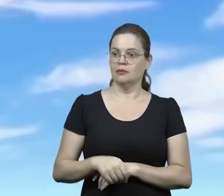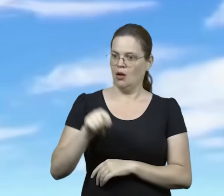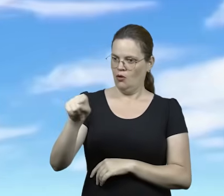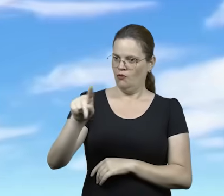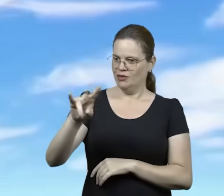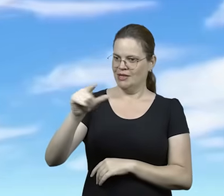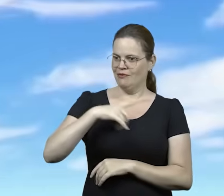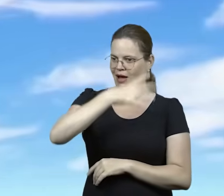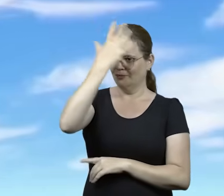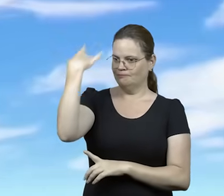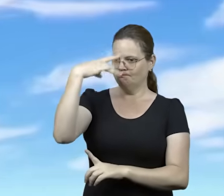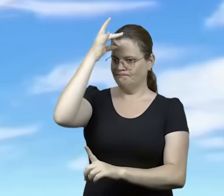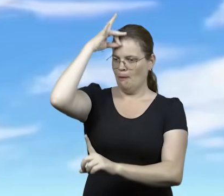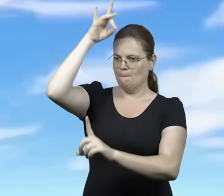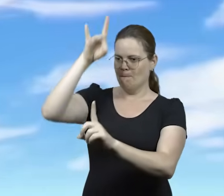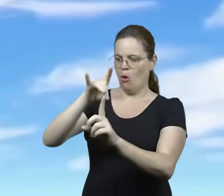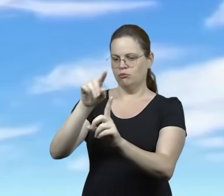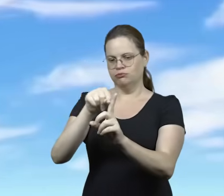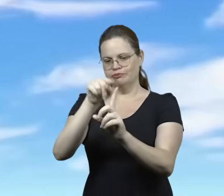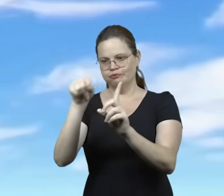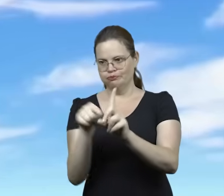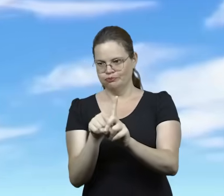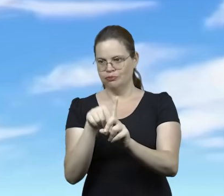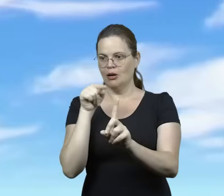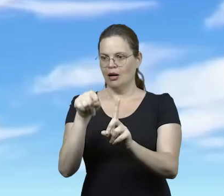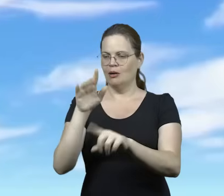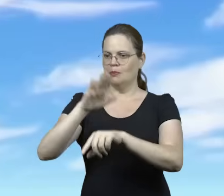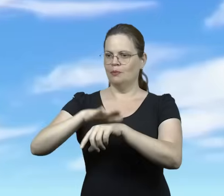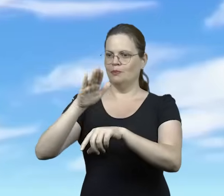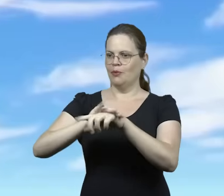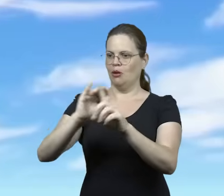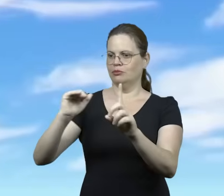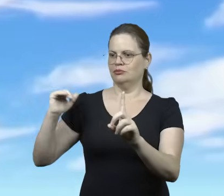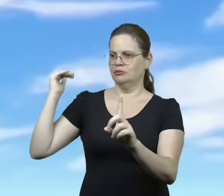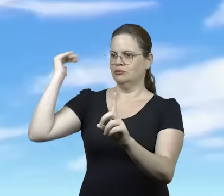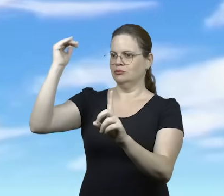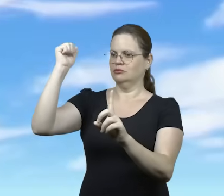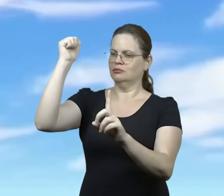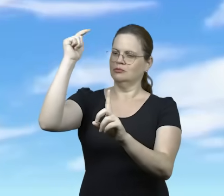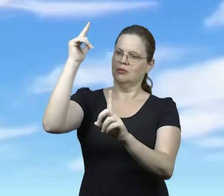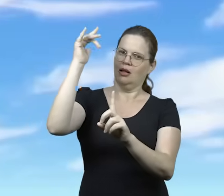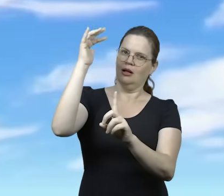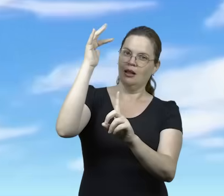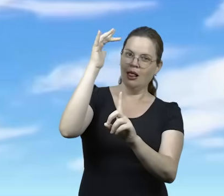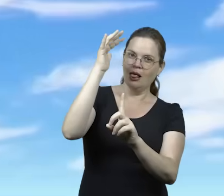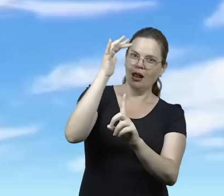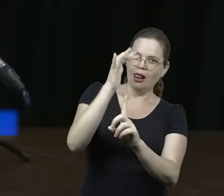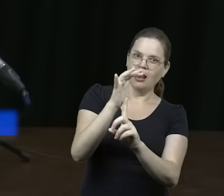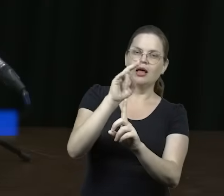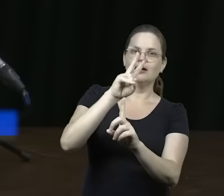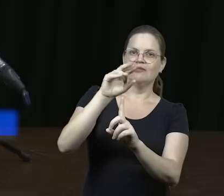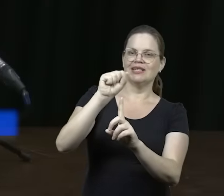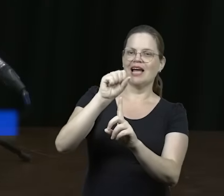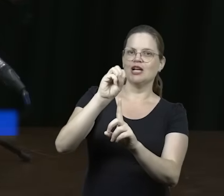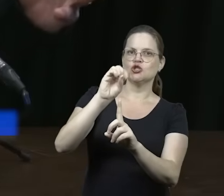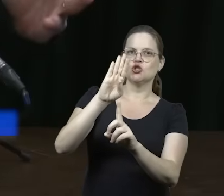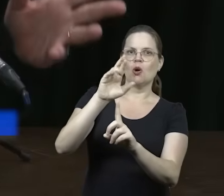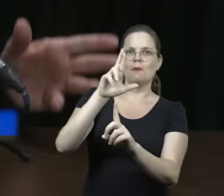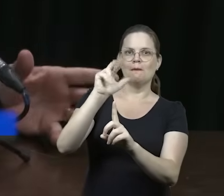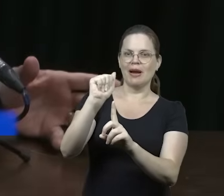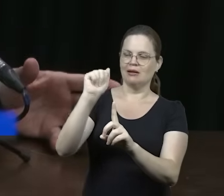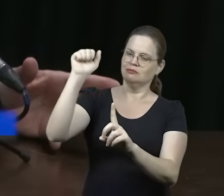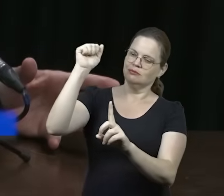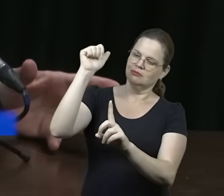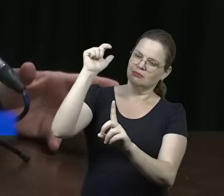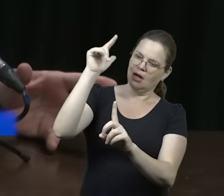o Espírito Santo, e a virtude do Altíssimo te cobrirá com a sua sombra, né? Foi essa mensagem